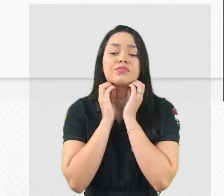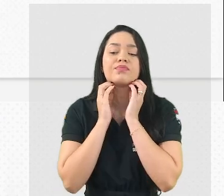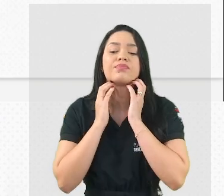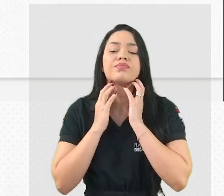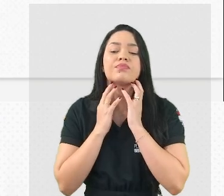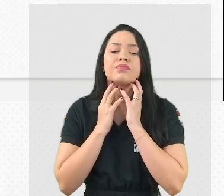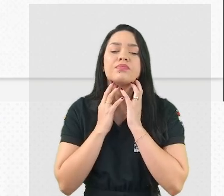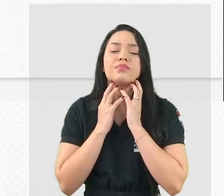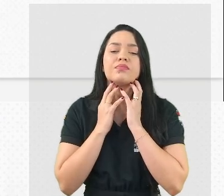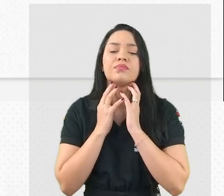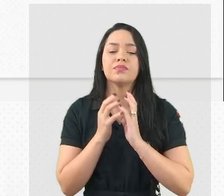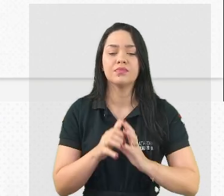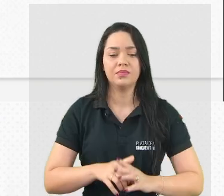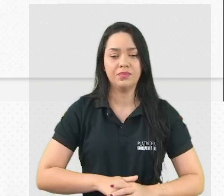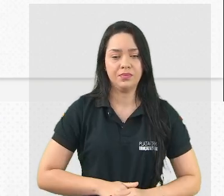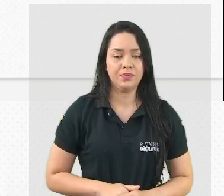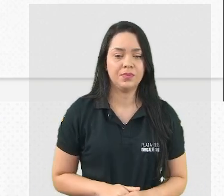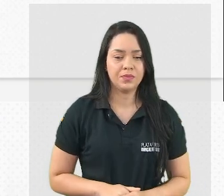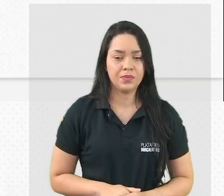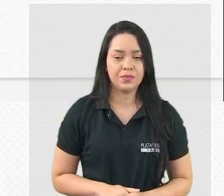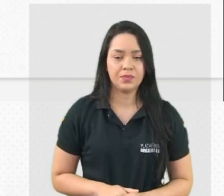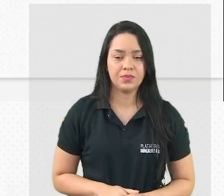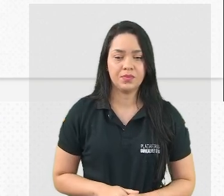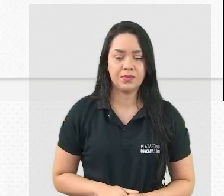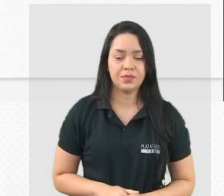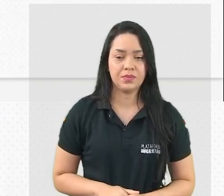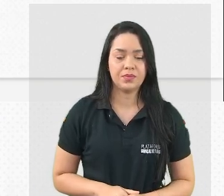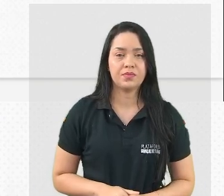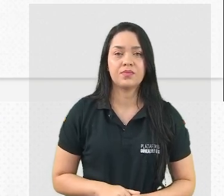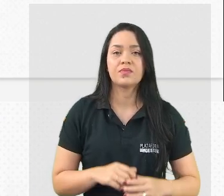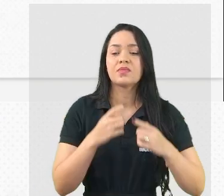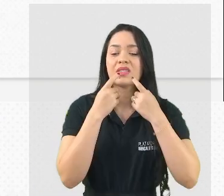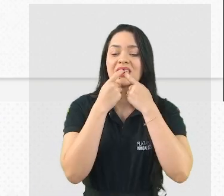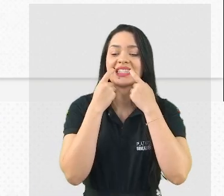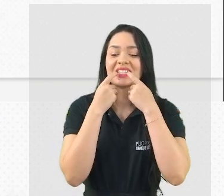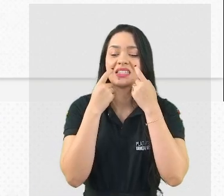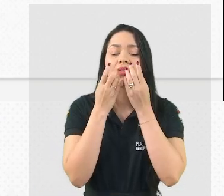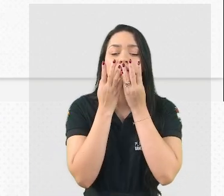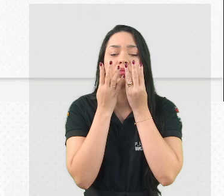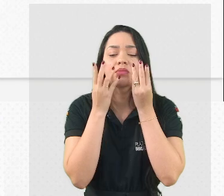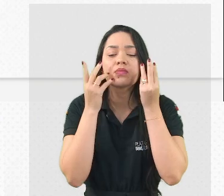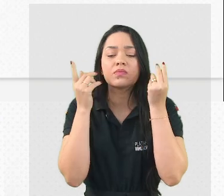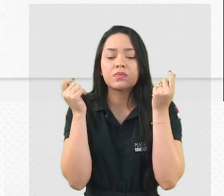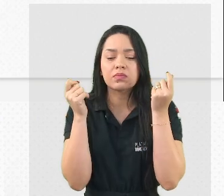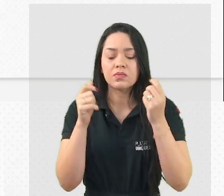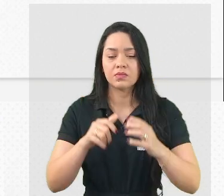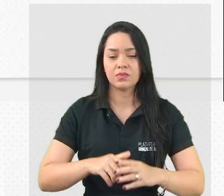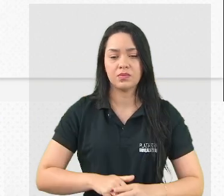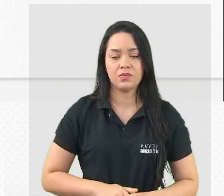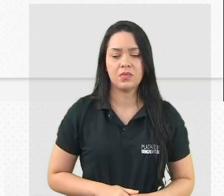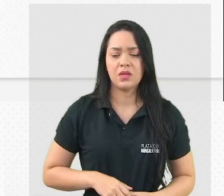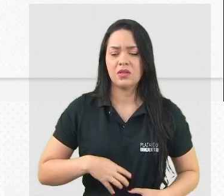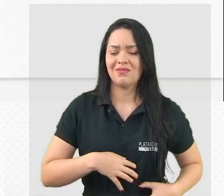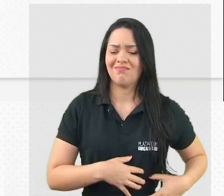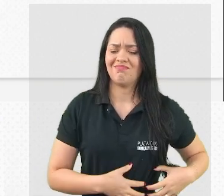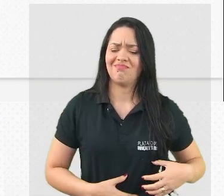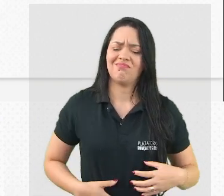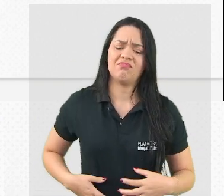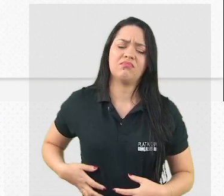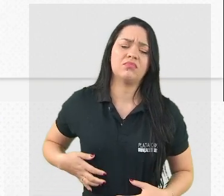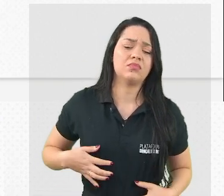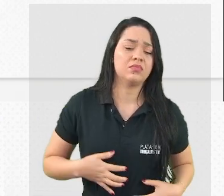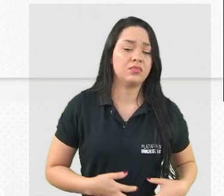do pescoço e mandíbula, erosão do esmalte dentário, descomodidade intestinal e